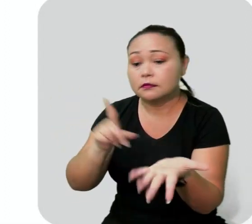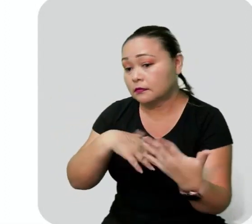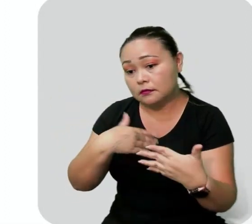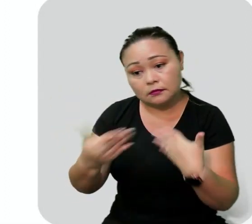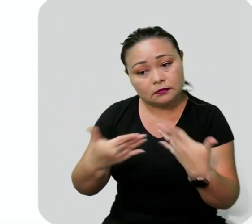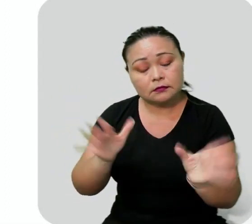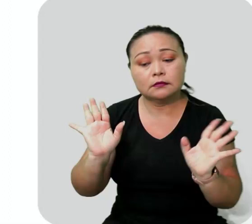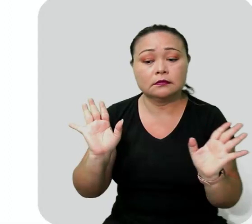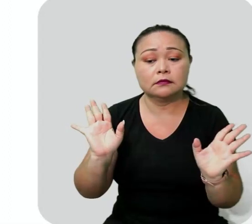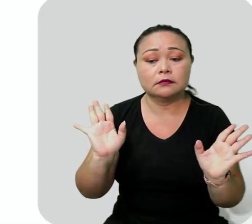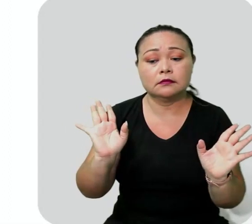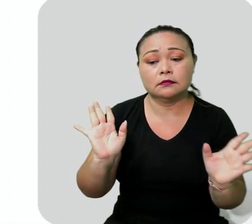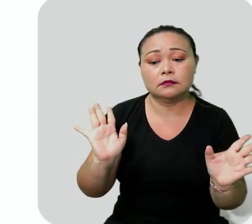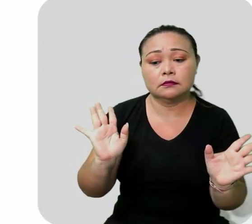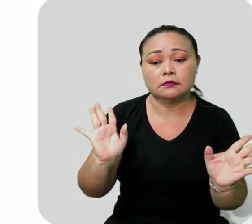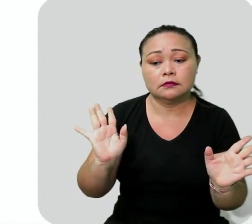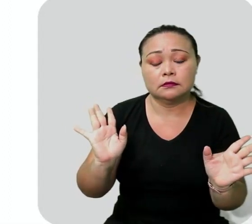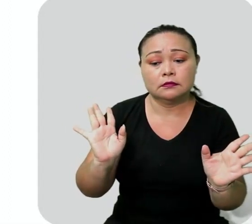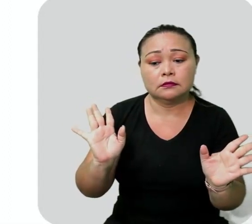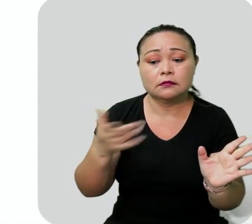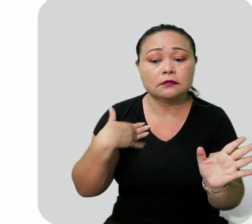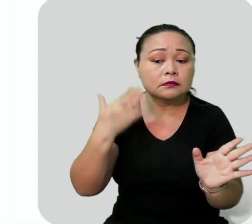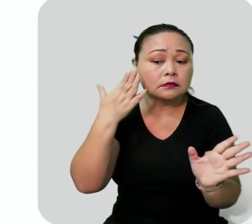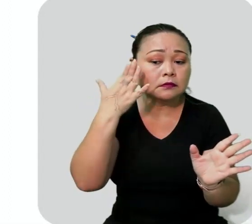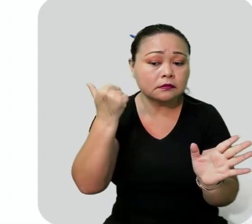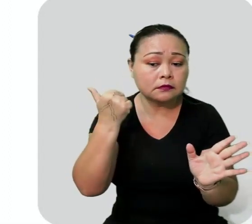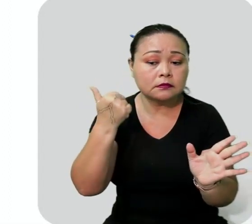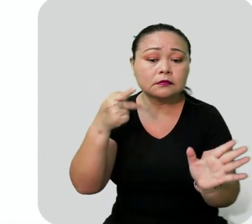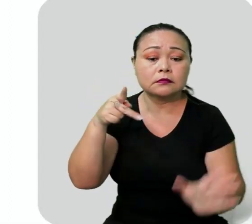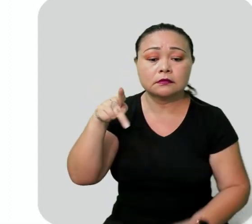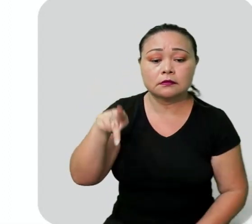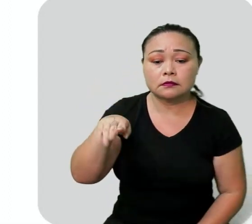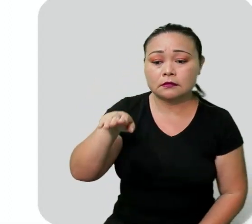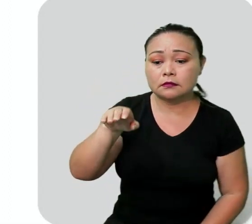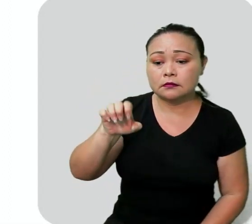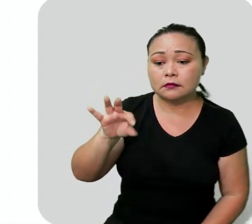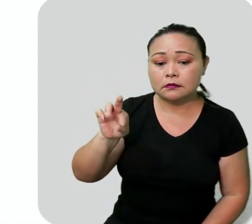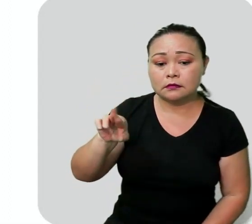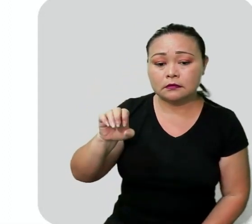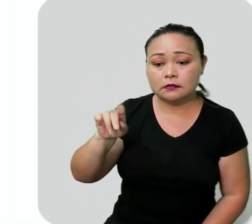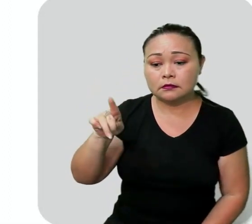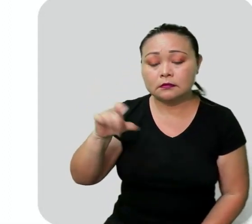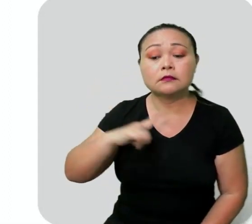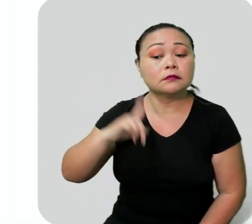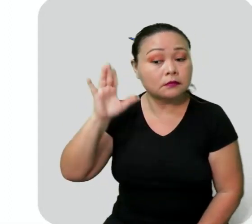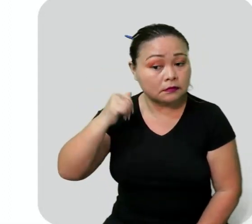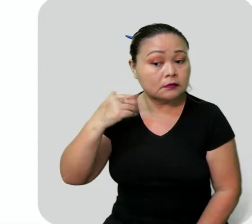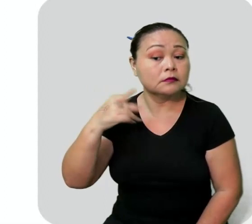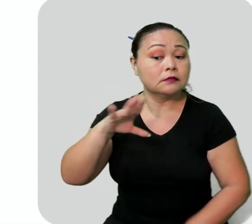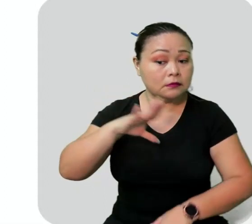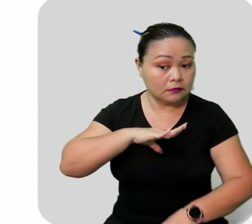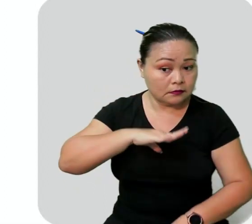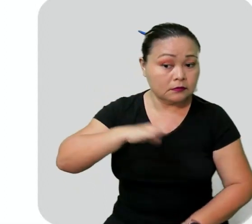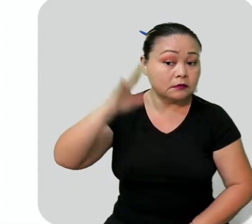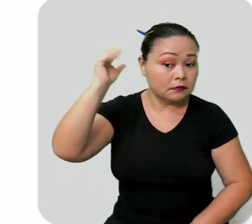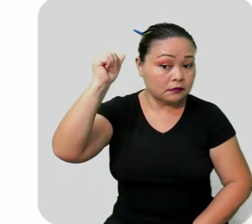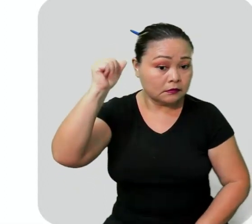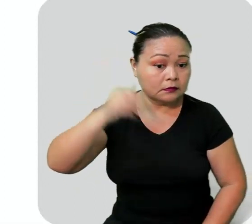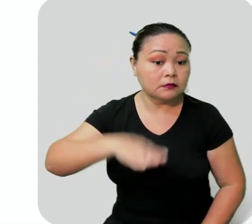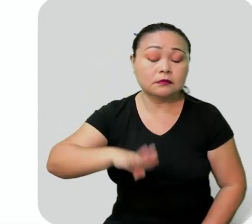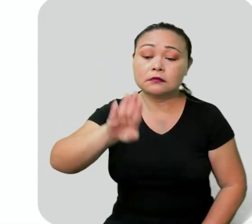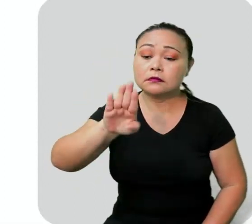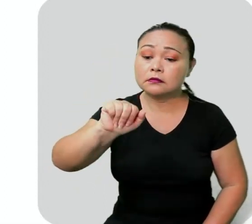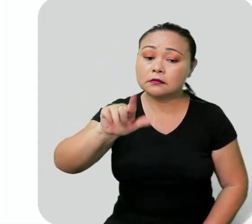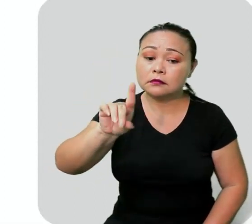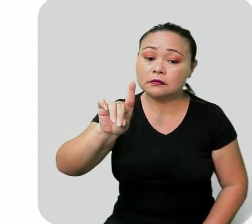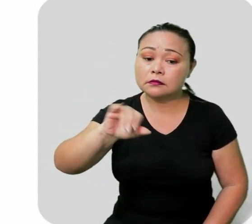faz. Mas aí, eu sei que de Petrópolis foi entre Portugal e Espanha. Badajoz